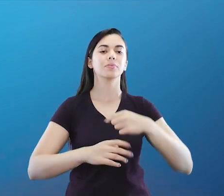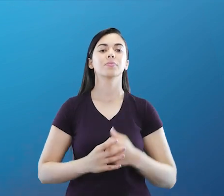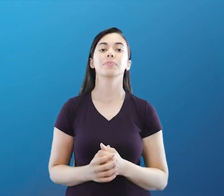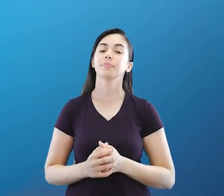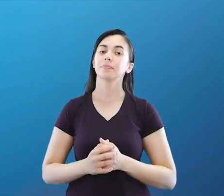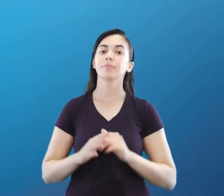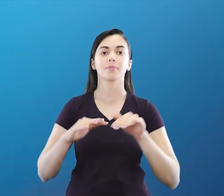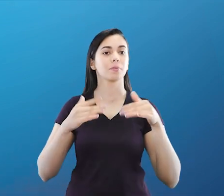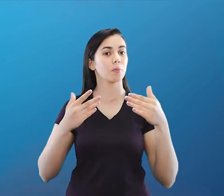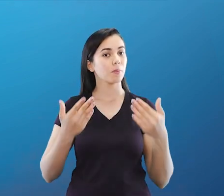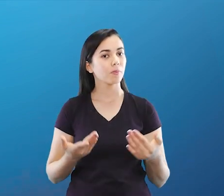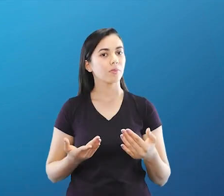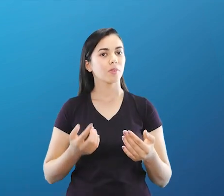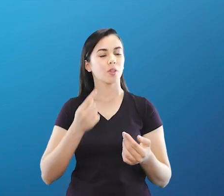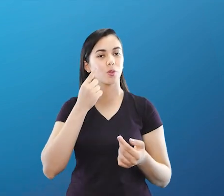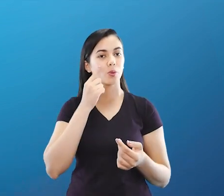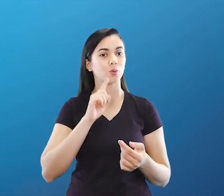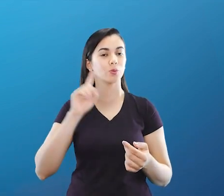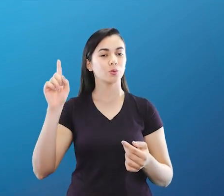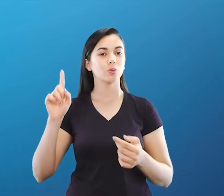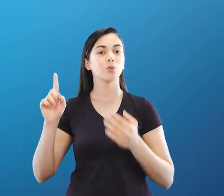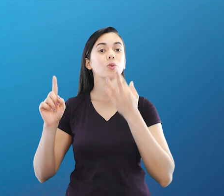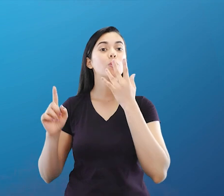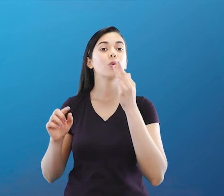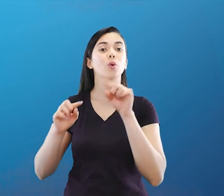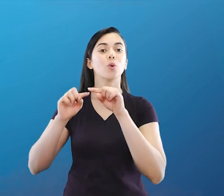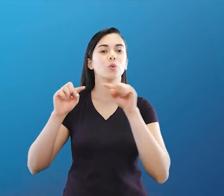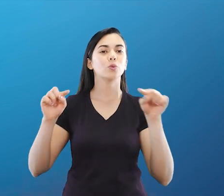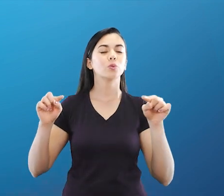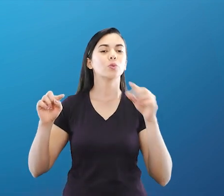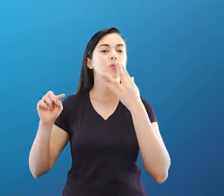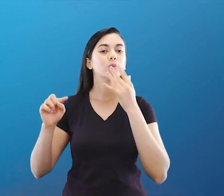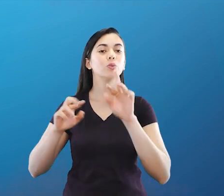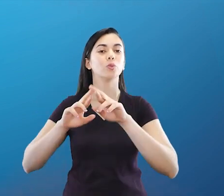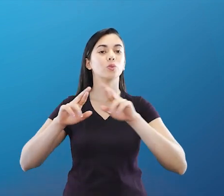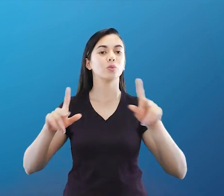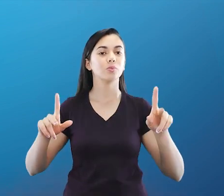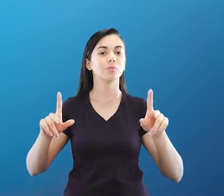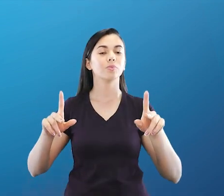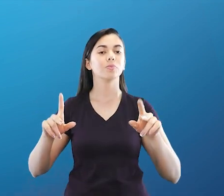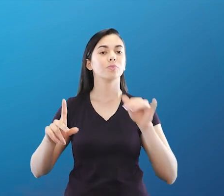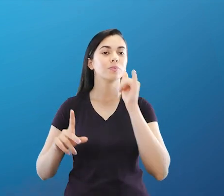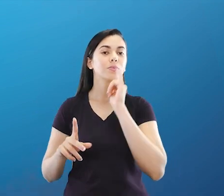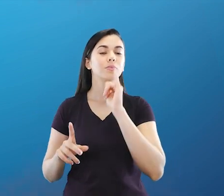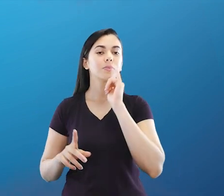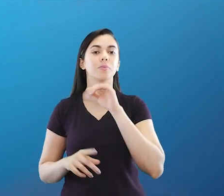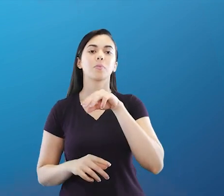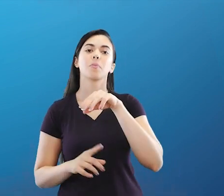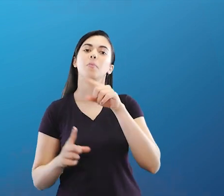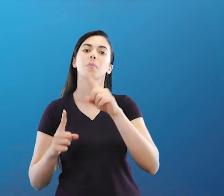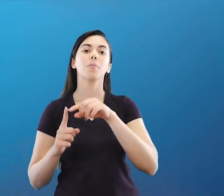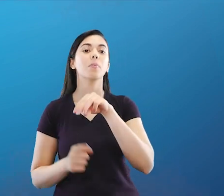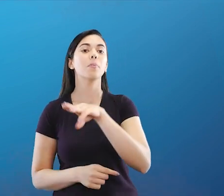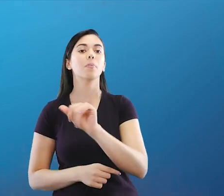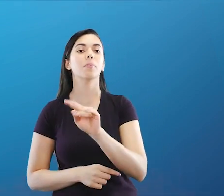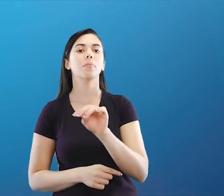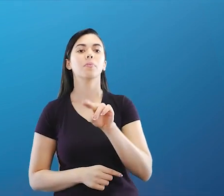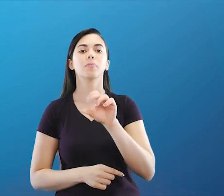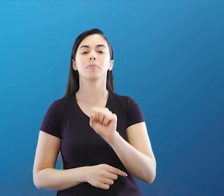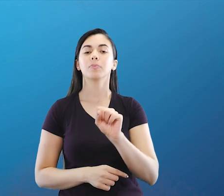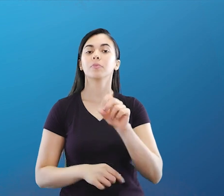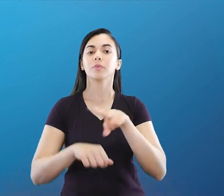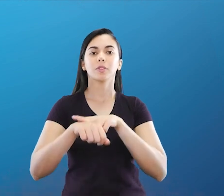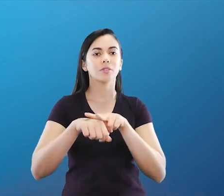linha que está representada por uma cor diferente, tá? O Mateus é verde, a Mariana